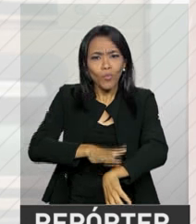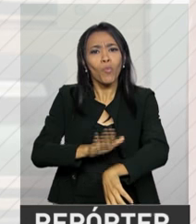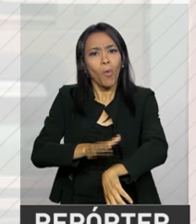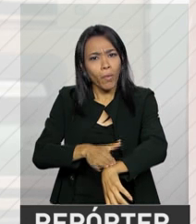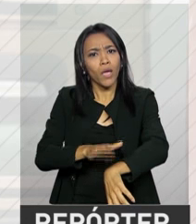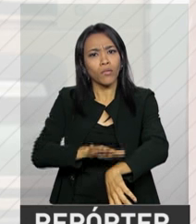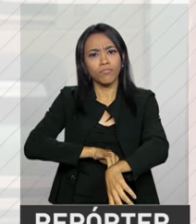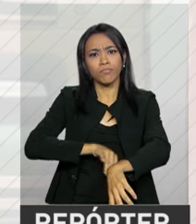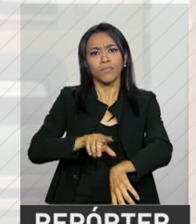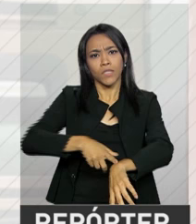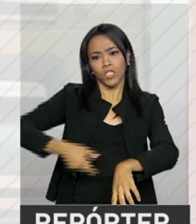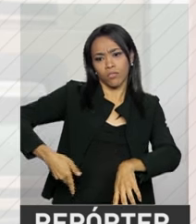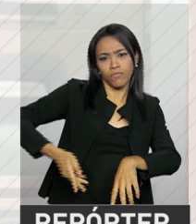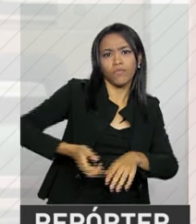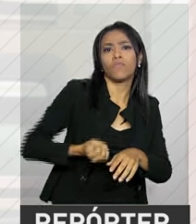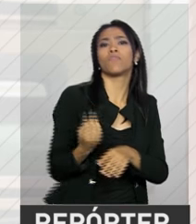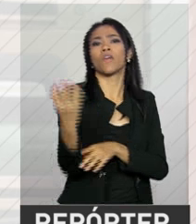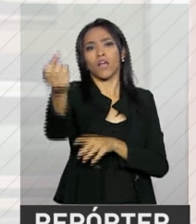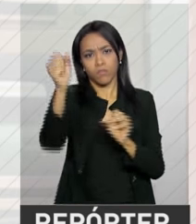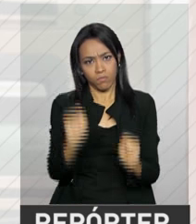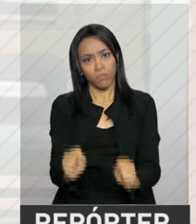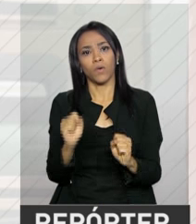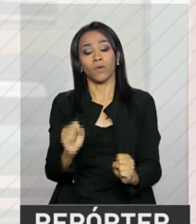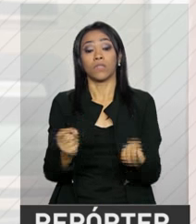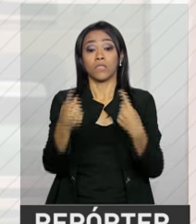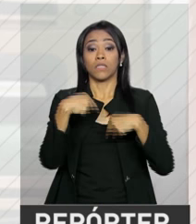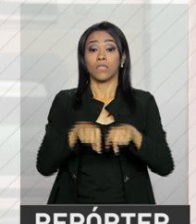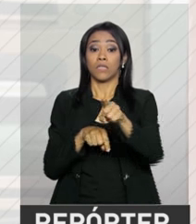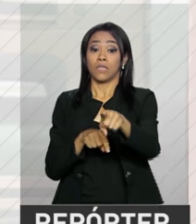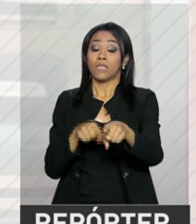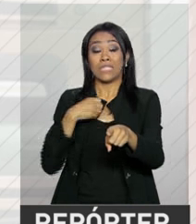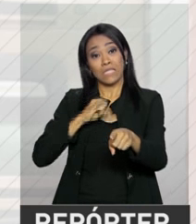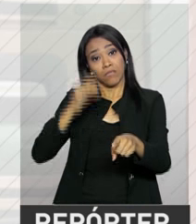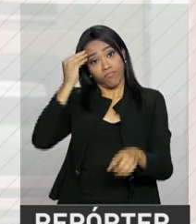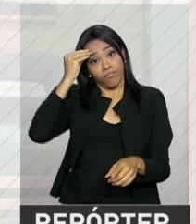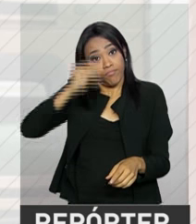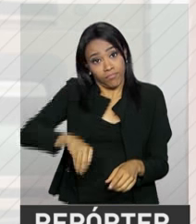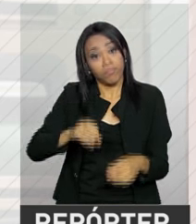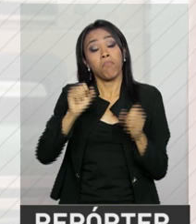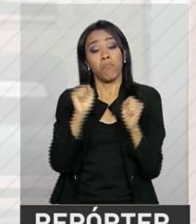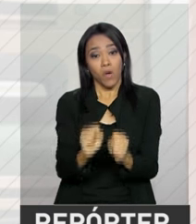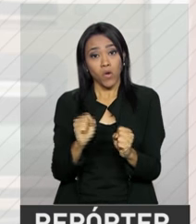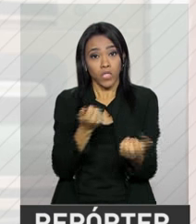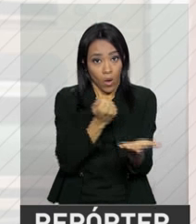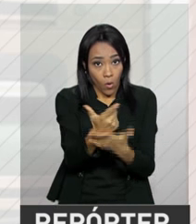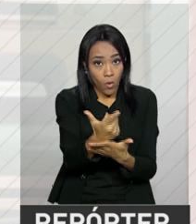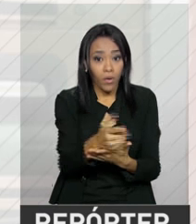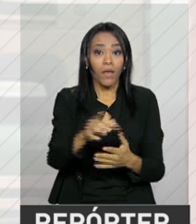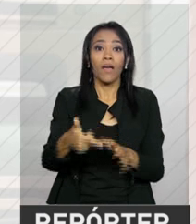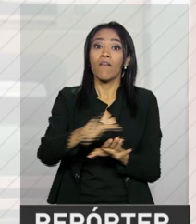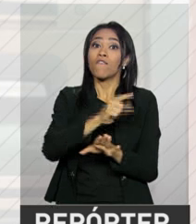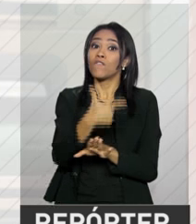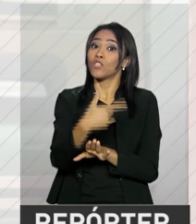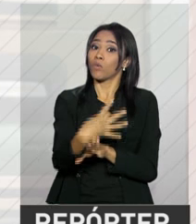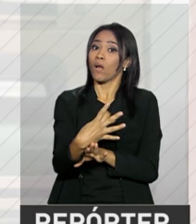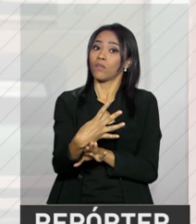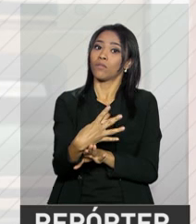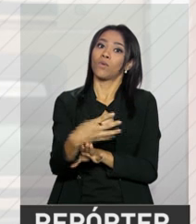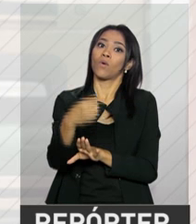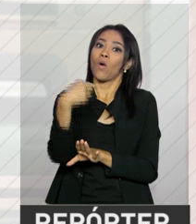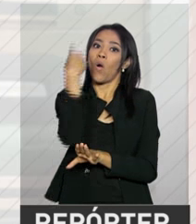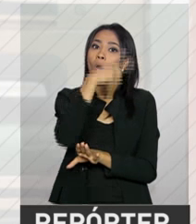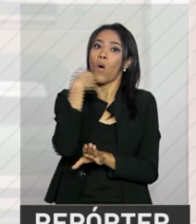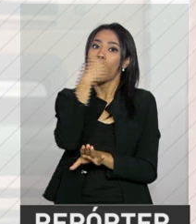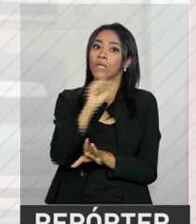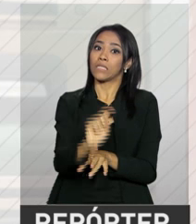embarque a anak determinou ainda que o consumidor tem direito a desistir da compra da passagem aérea até 24 horas depois